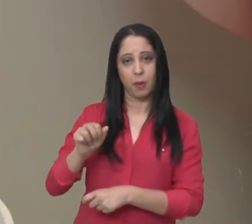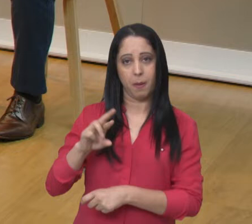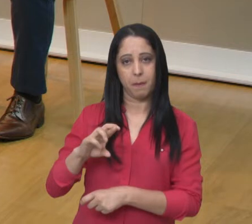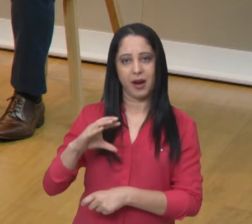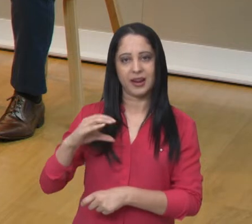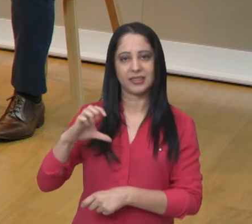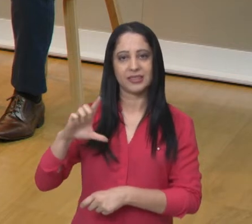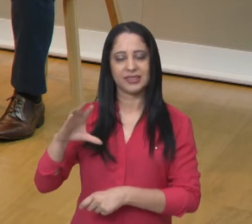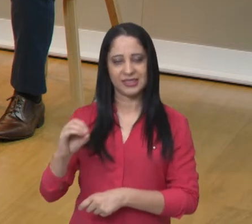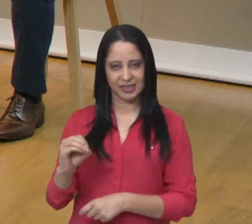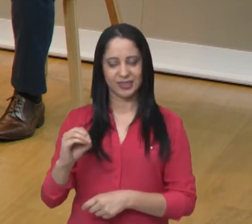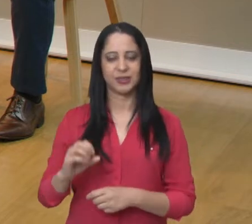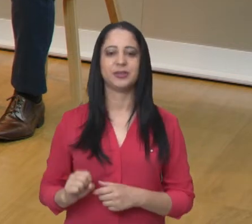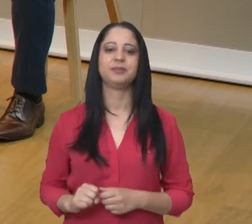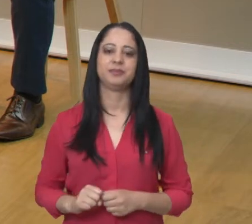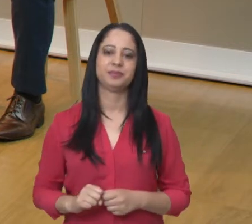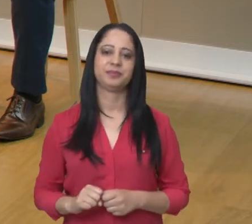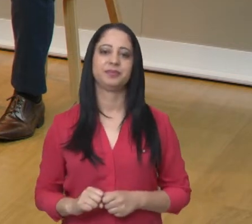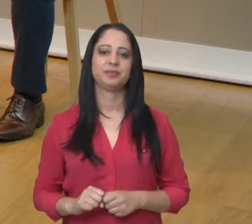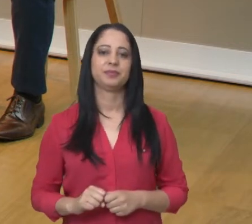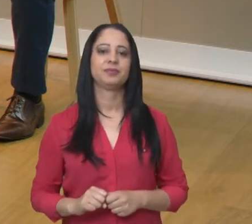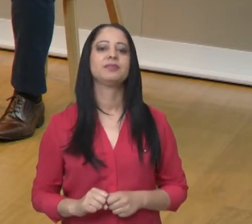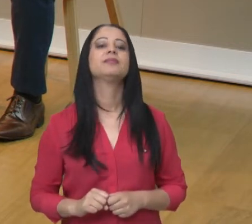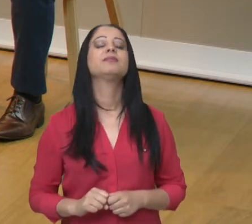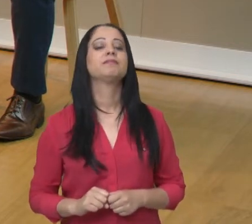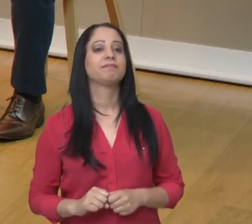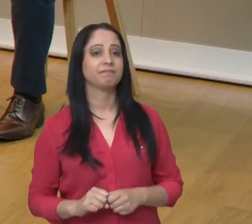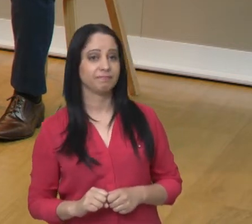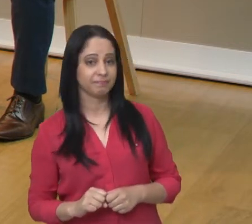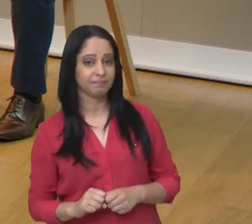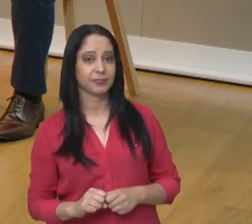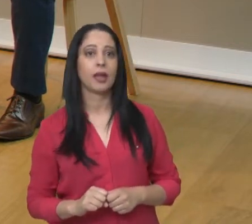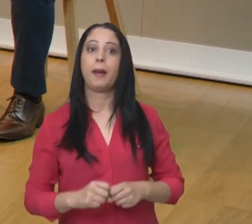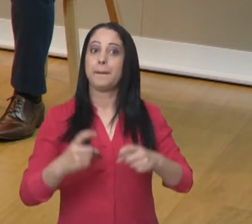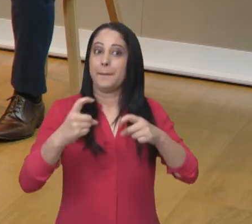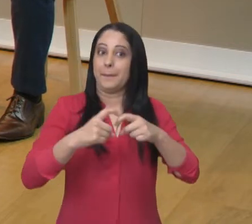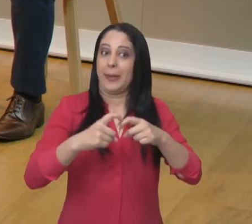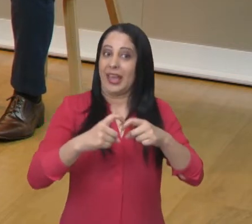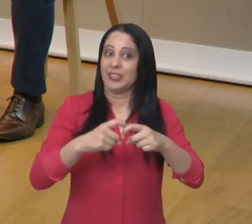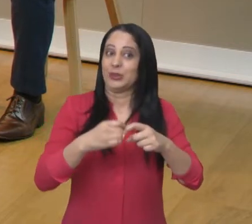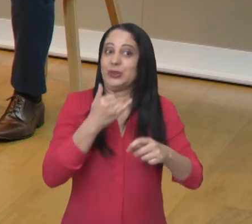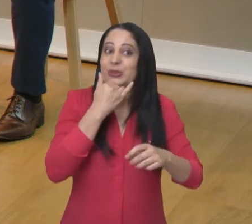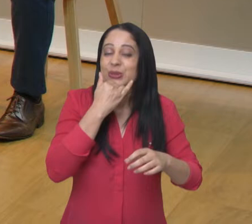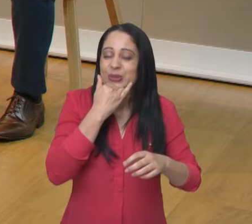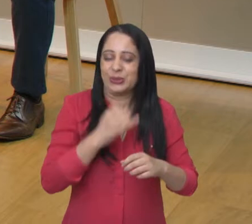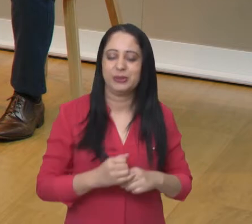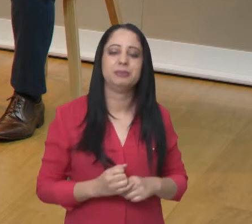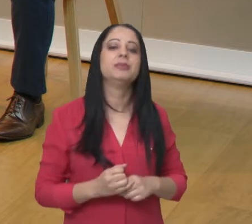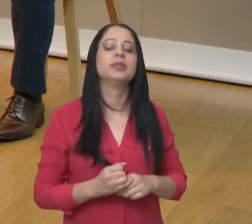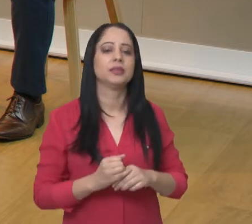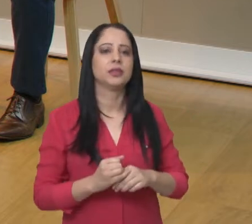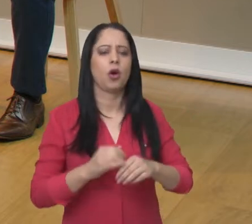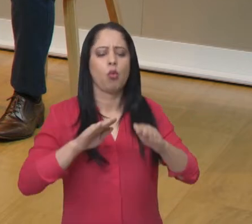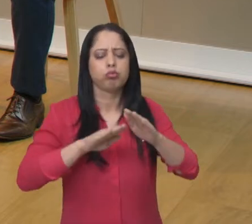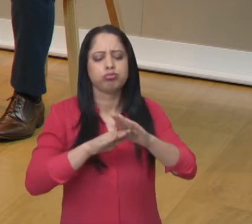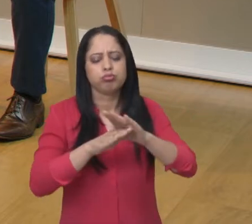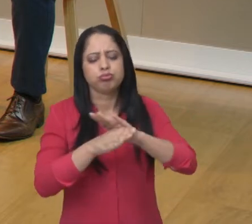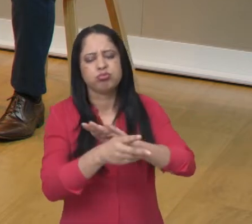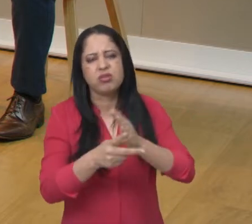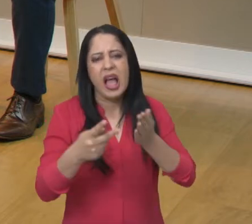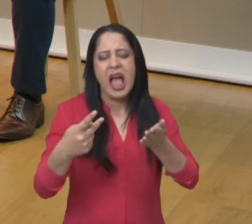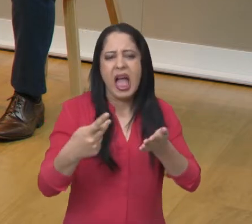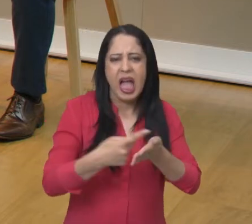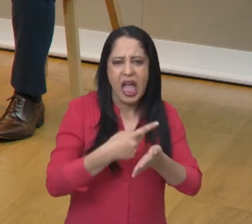coluna, Dr. Marcelo Felipe. Doutor Marcelo, desculpa. Alguns hábitos adquiridos durante a